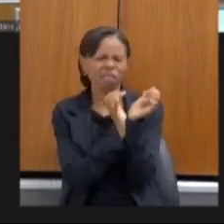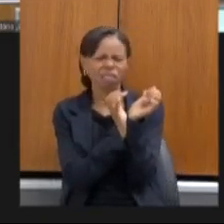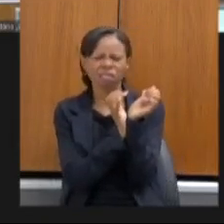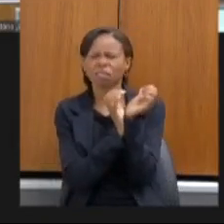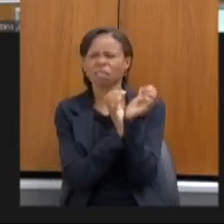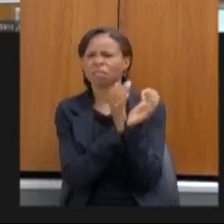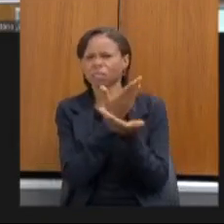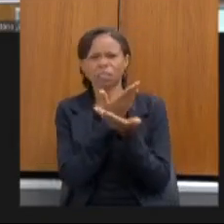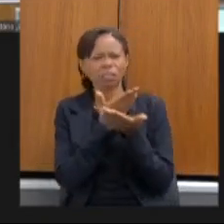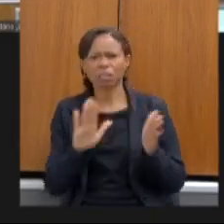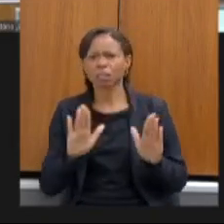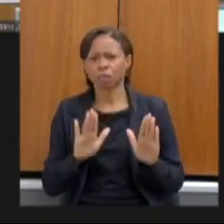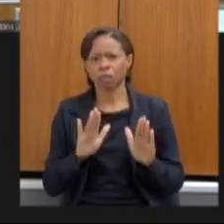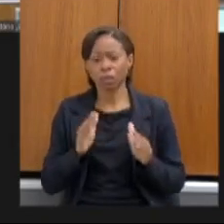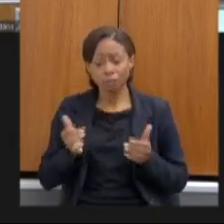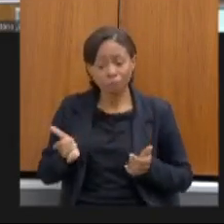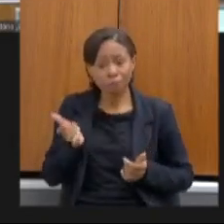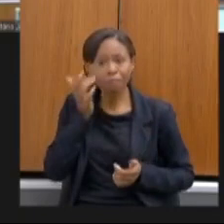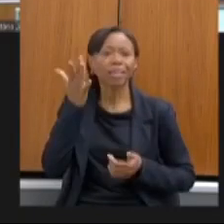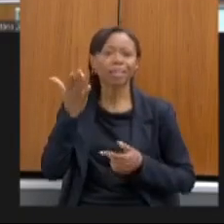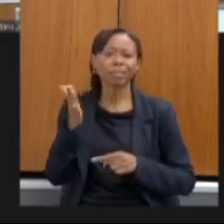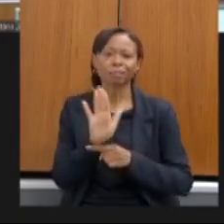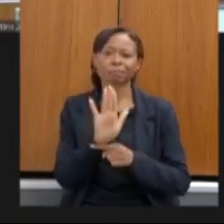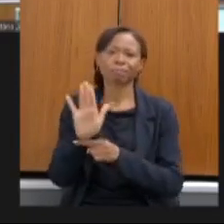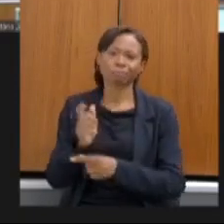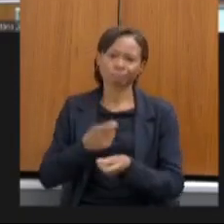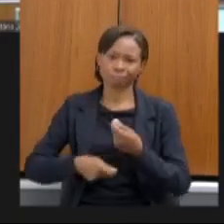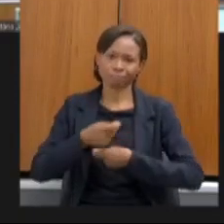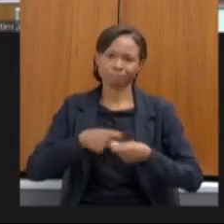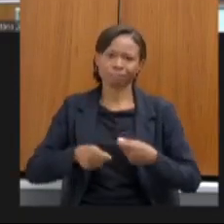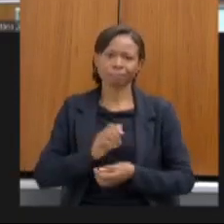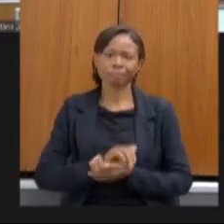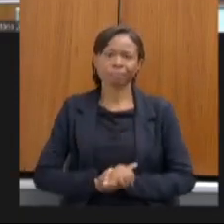facilitação de negócios pode passar por favor